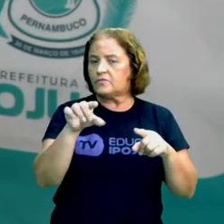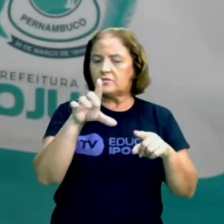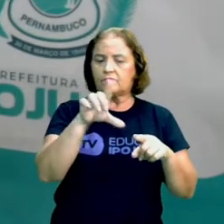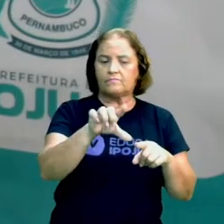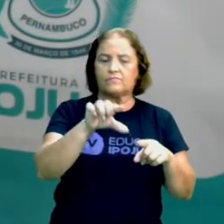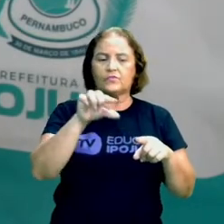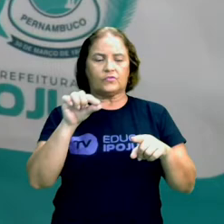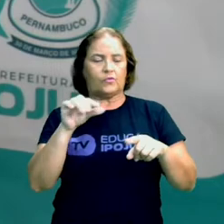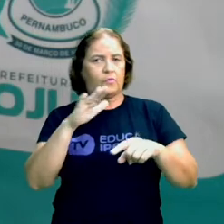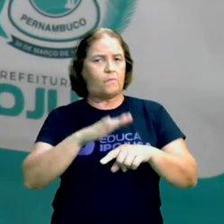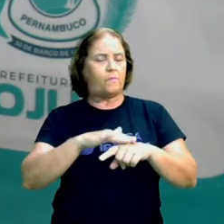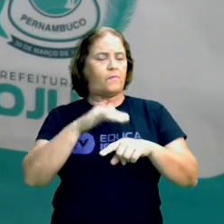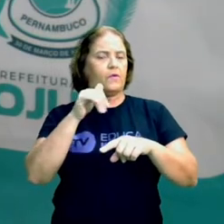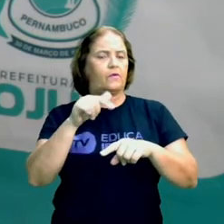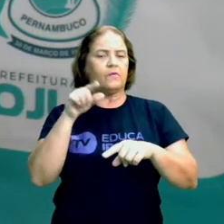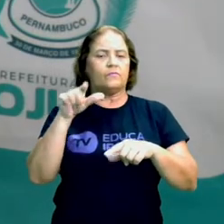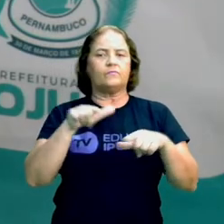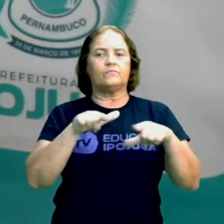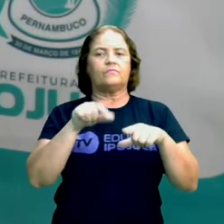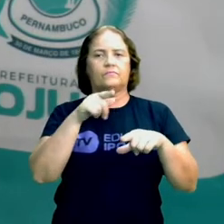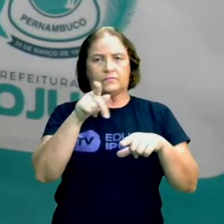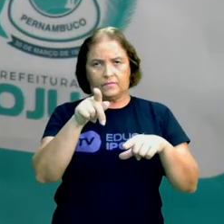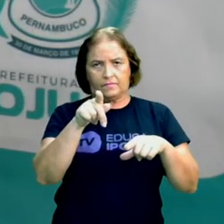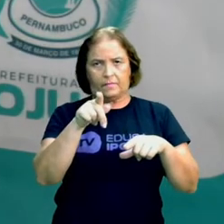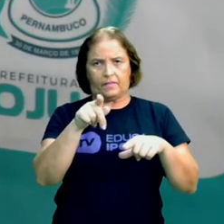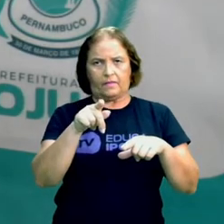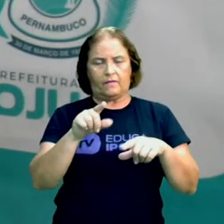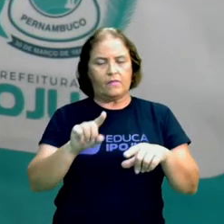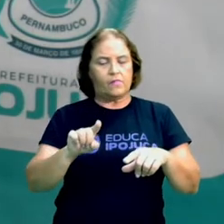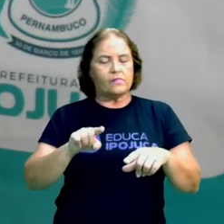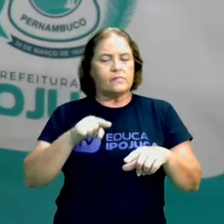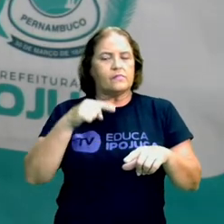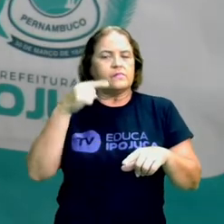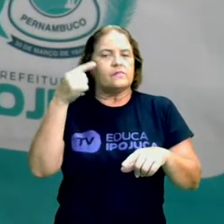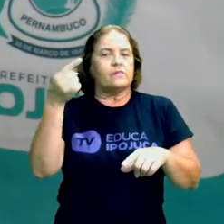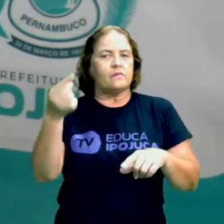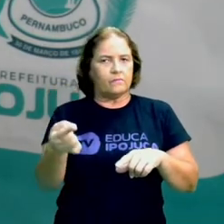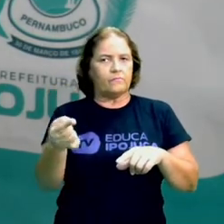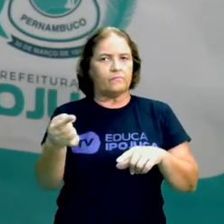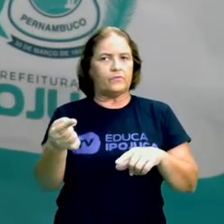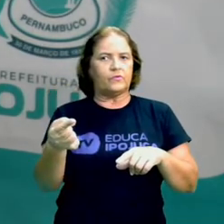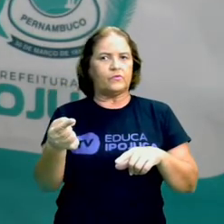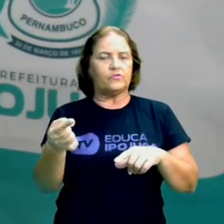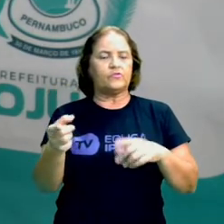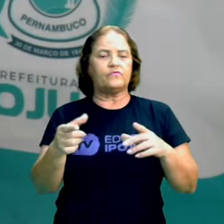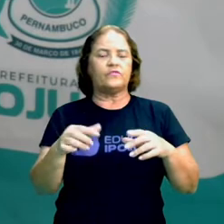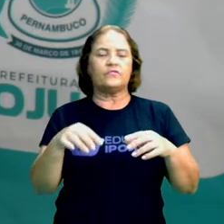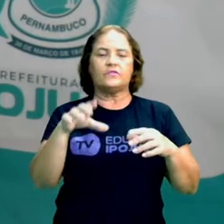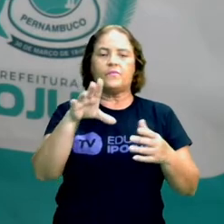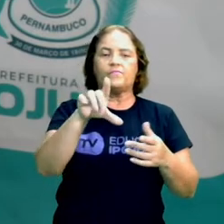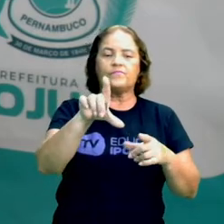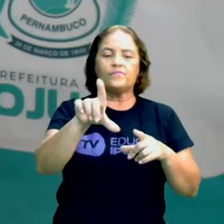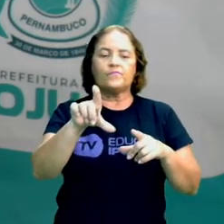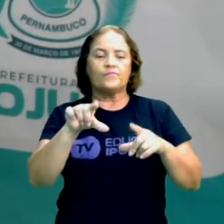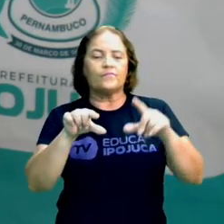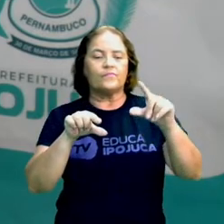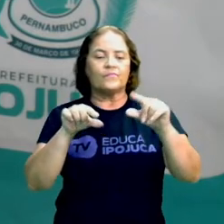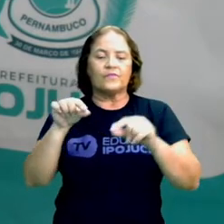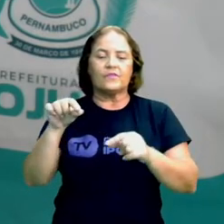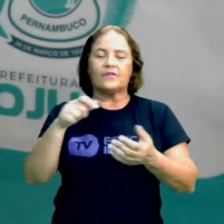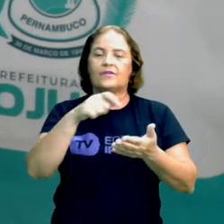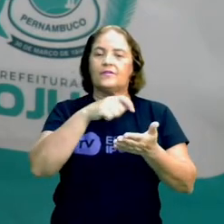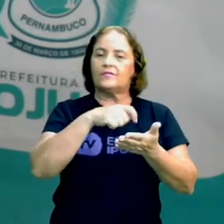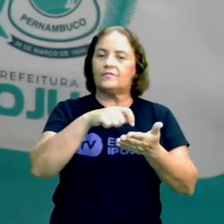meu trabalho, ok? Depois que você faz isso, você seleciona e edita, né? Você vai tirar,